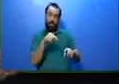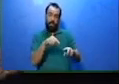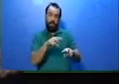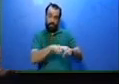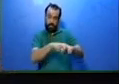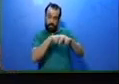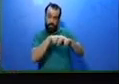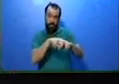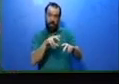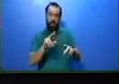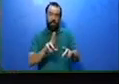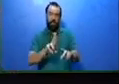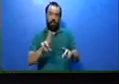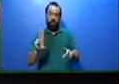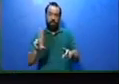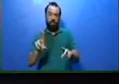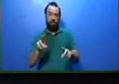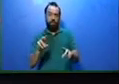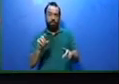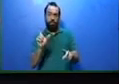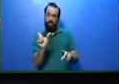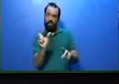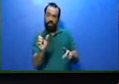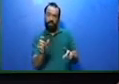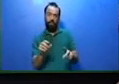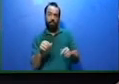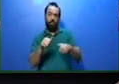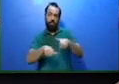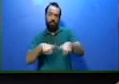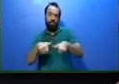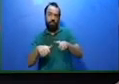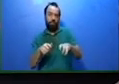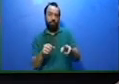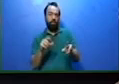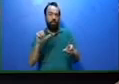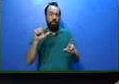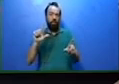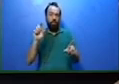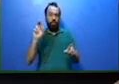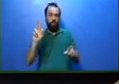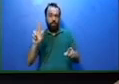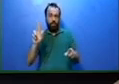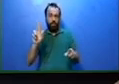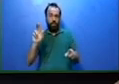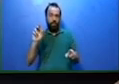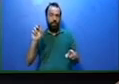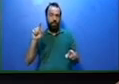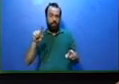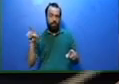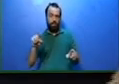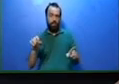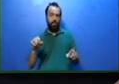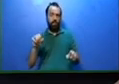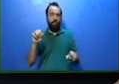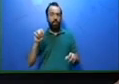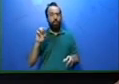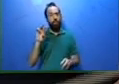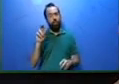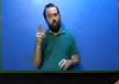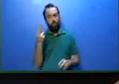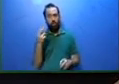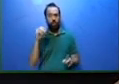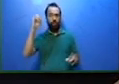né? Se declarando para ele. Lembra dos corações que nós falamos? Que significa que tem um romance aí no ar,